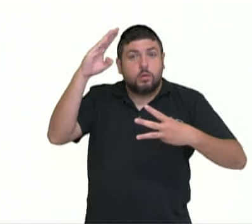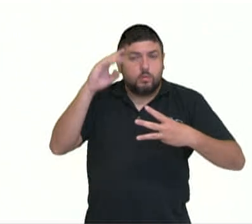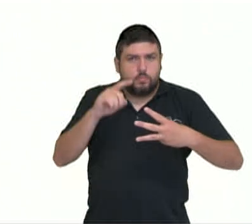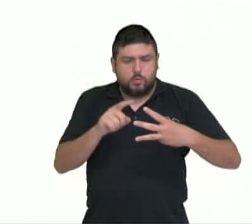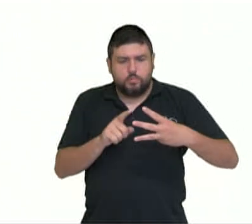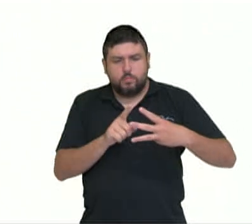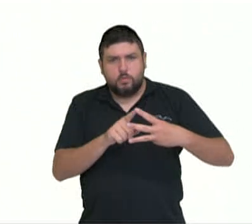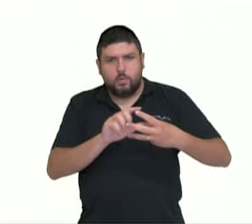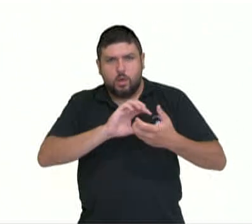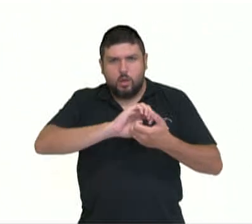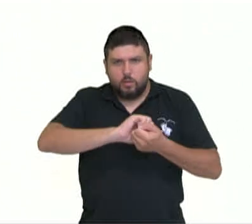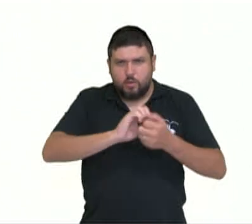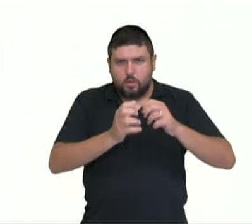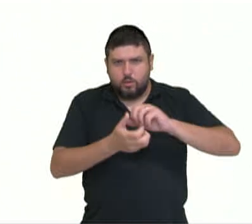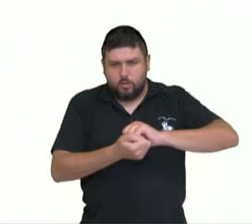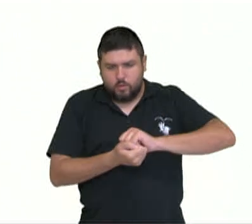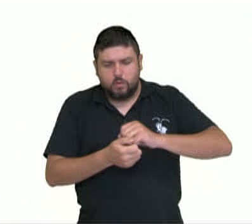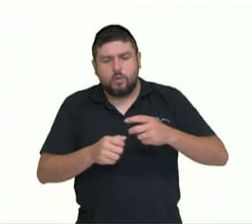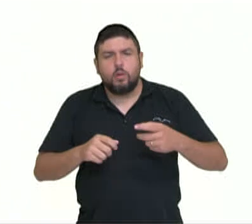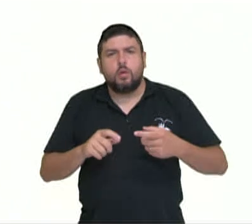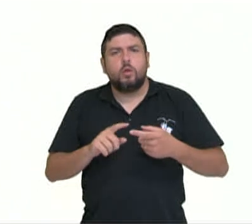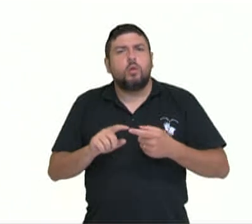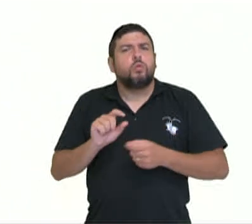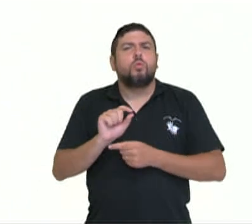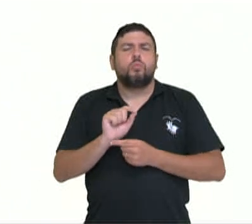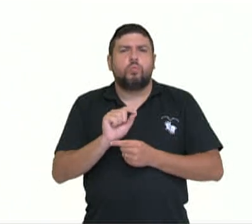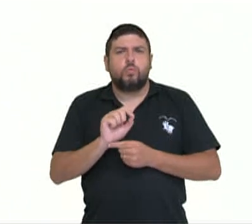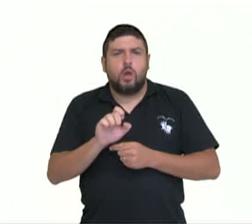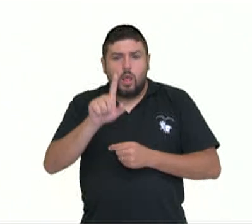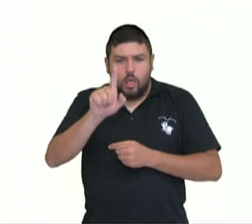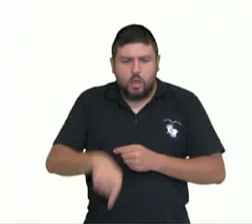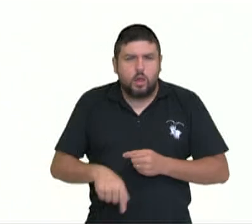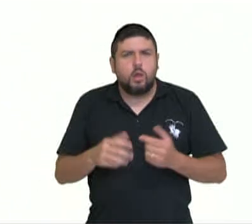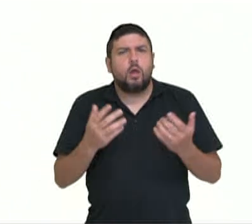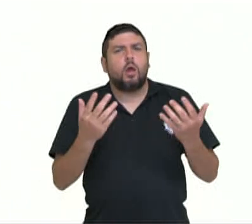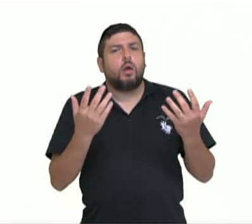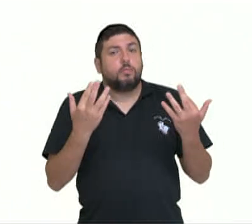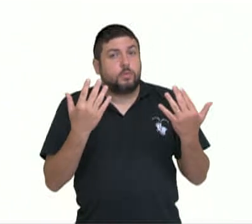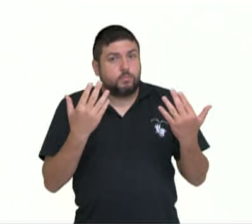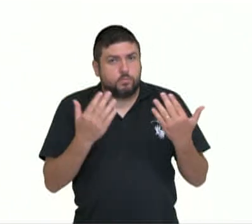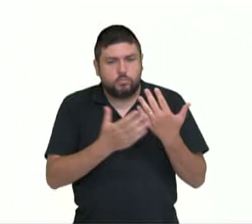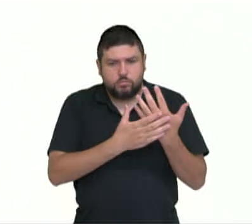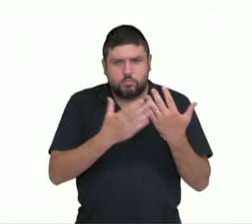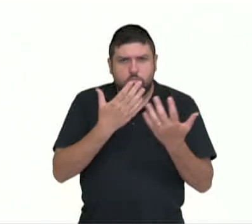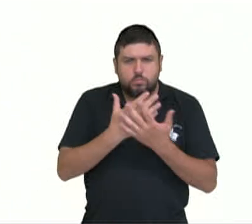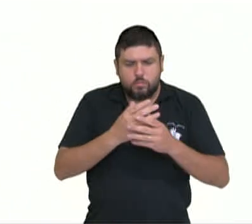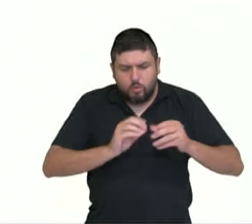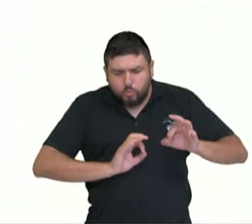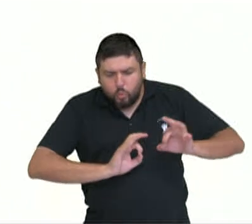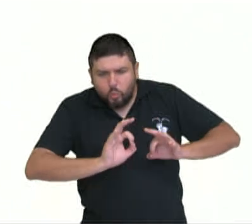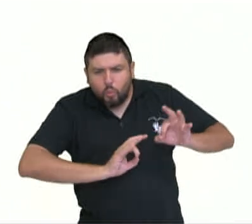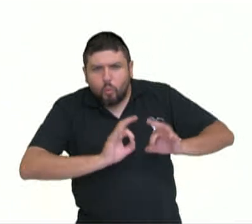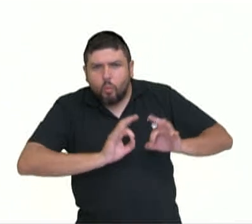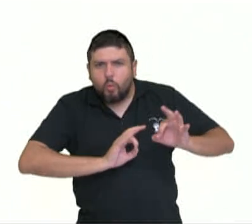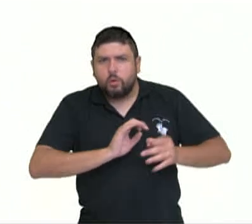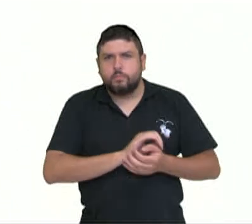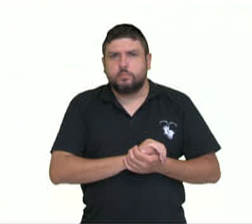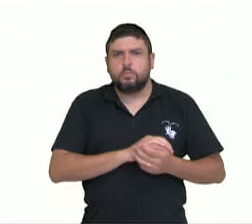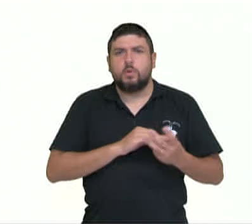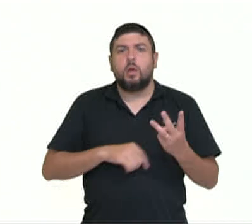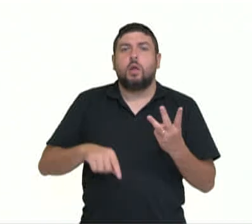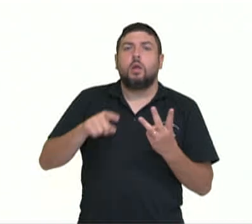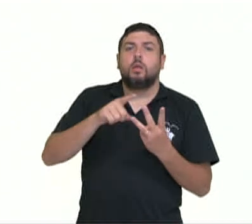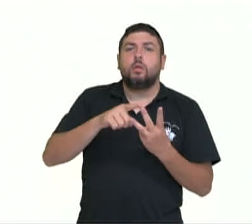O artesanato, onde vai ser realizado um trabalho manual feito à mão. Nós vamos ver também a